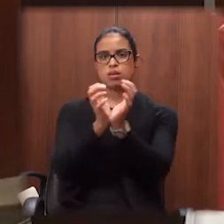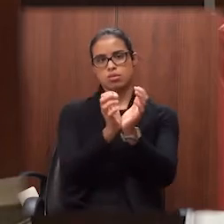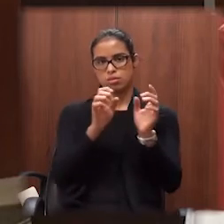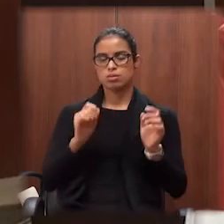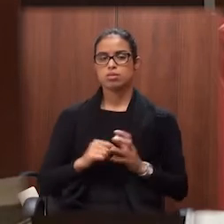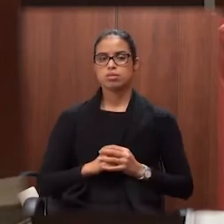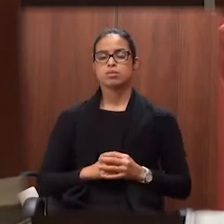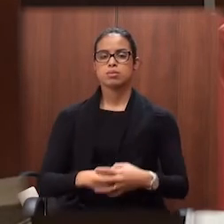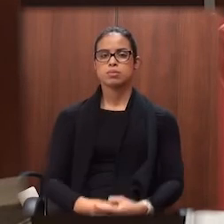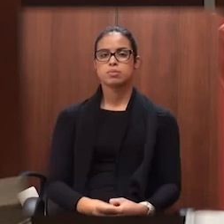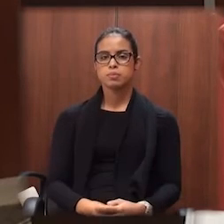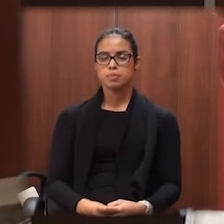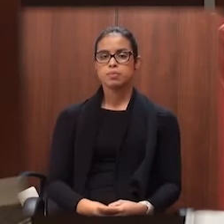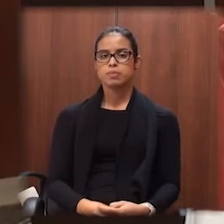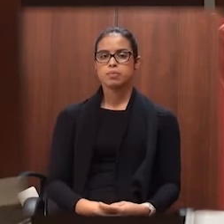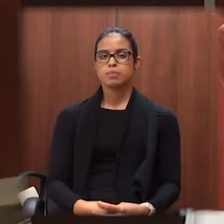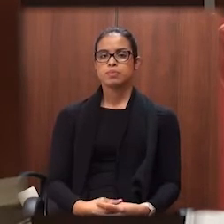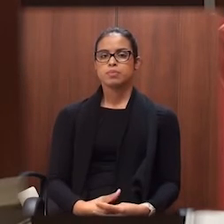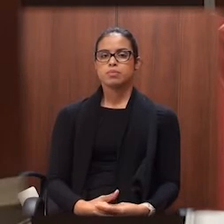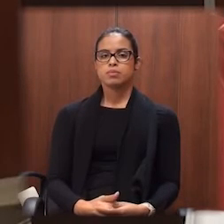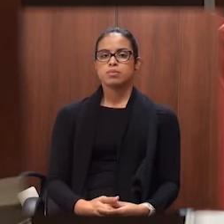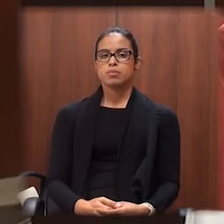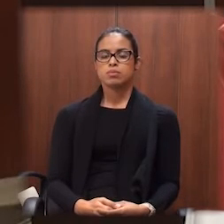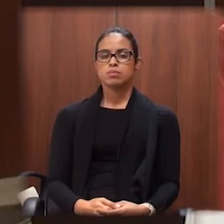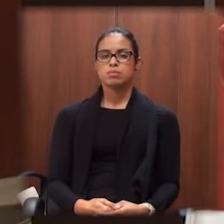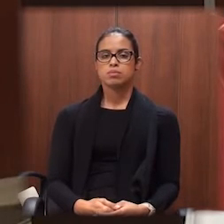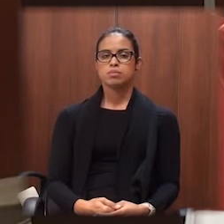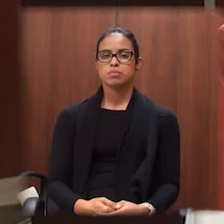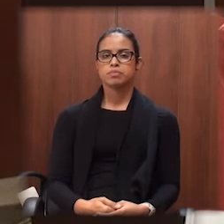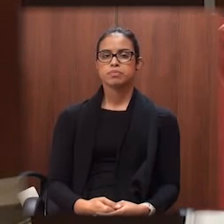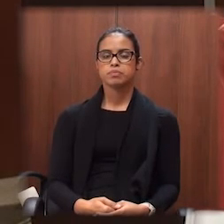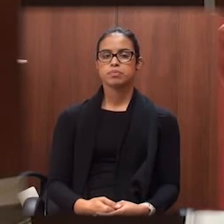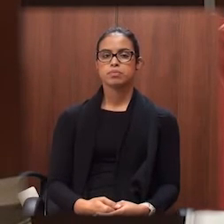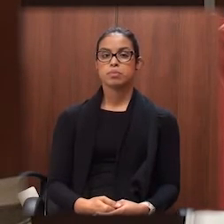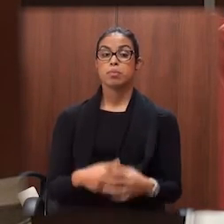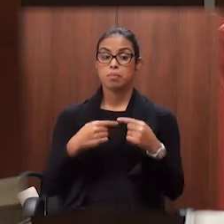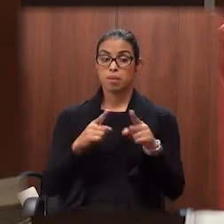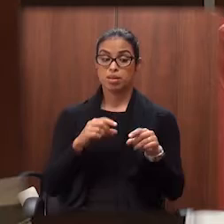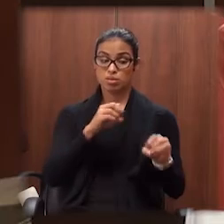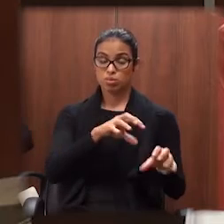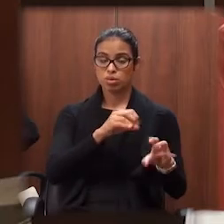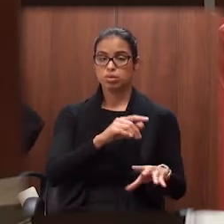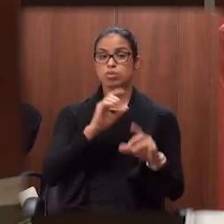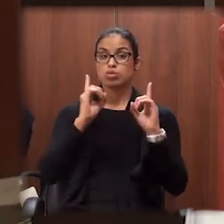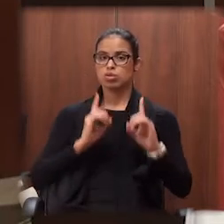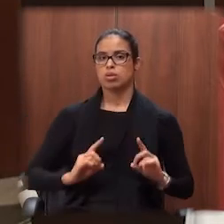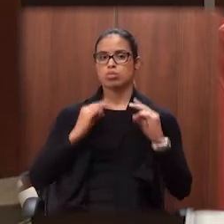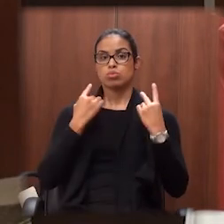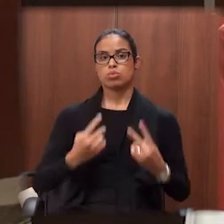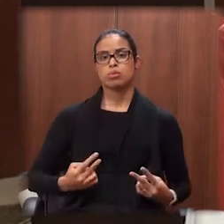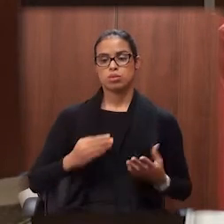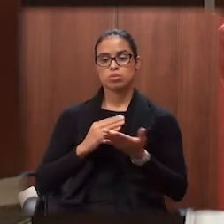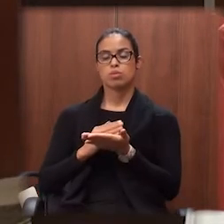é absolutamente essencial que a educação em direitos humanos comece